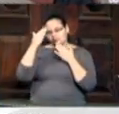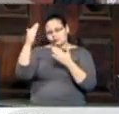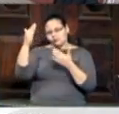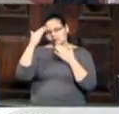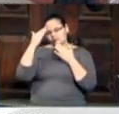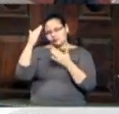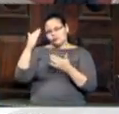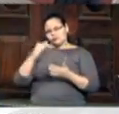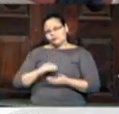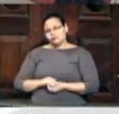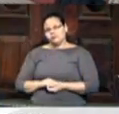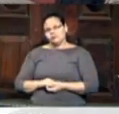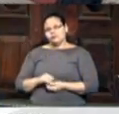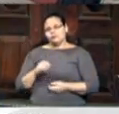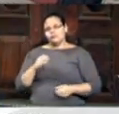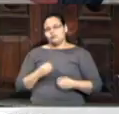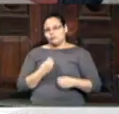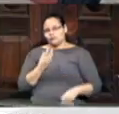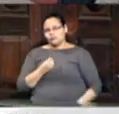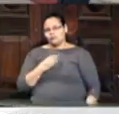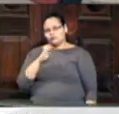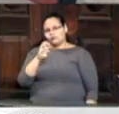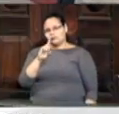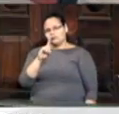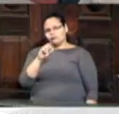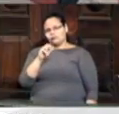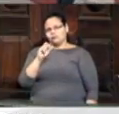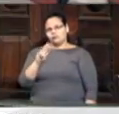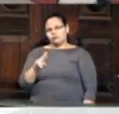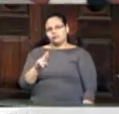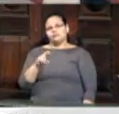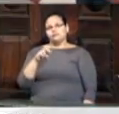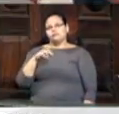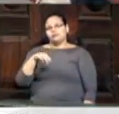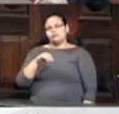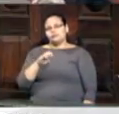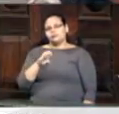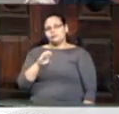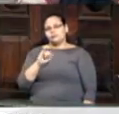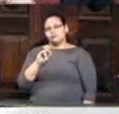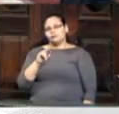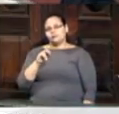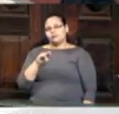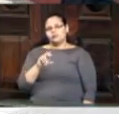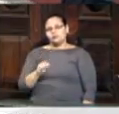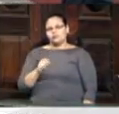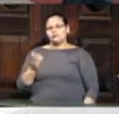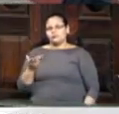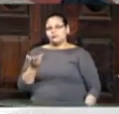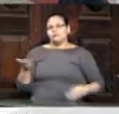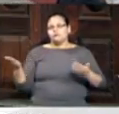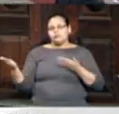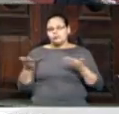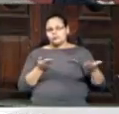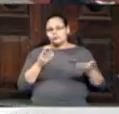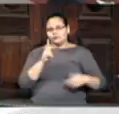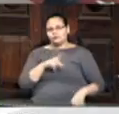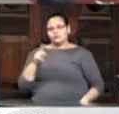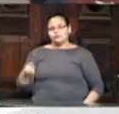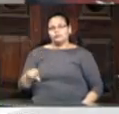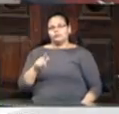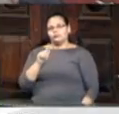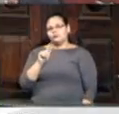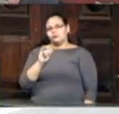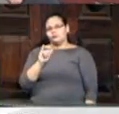Agradeço ao poeta Edir Meirelles. Convido para fazer uso da palavra o professor